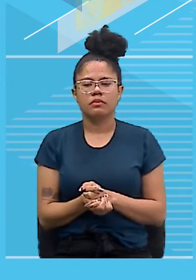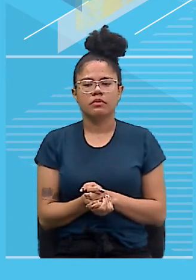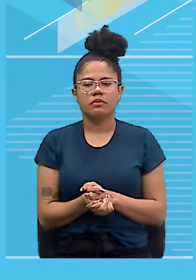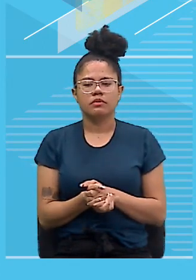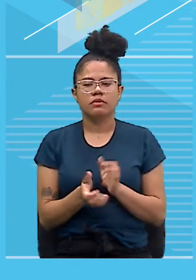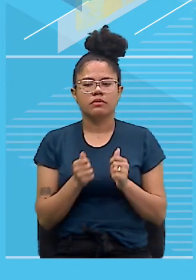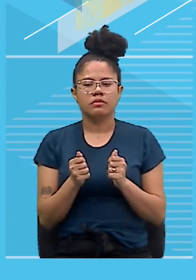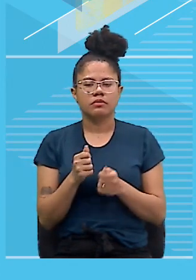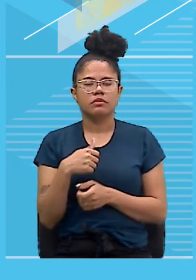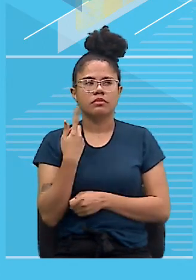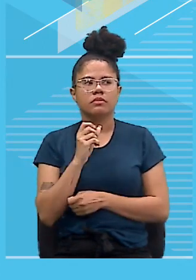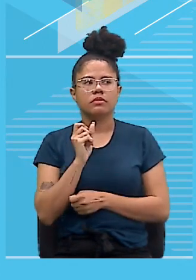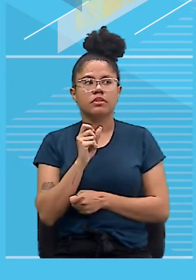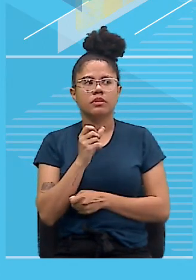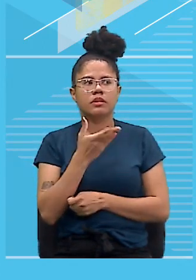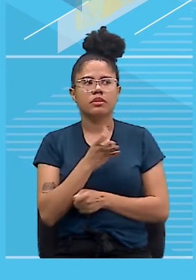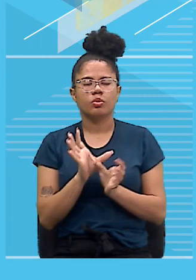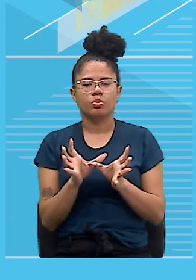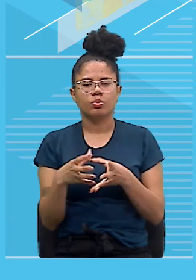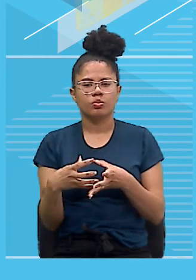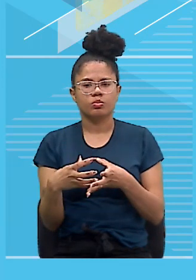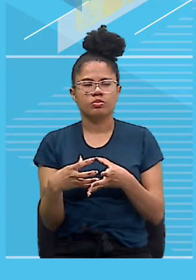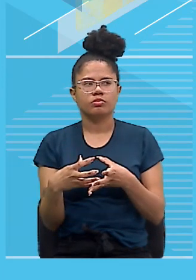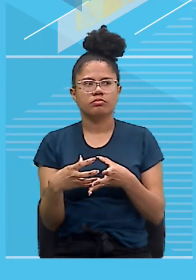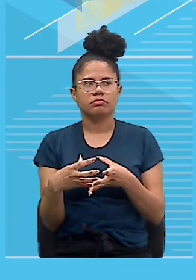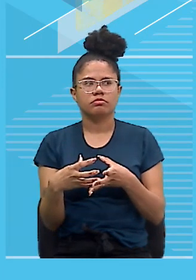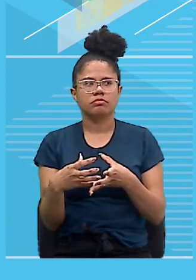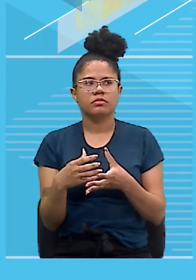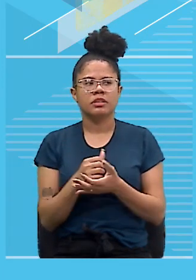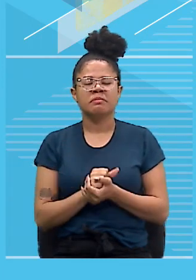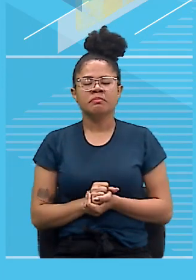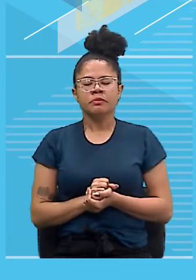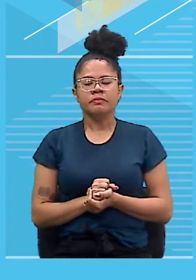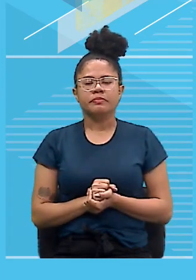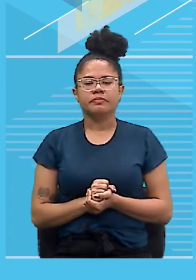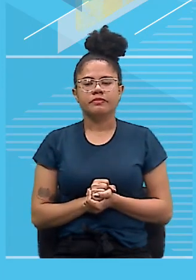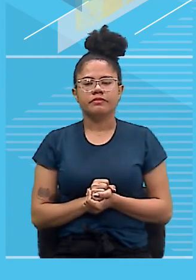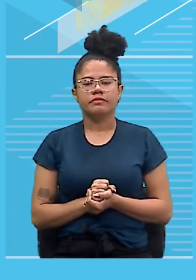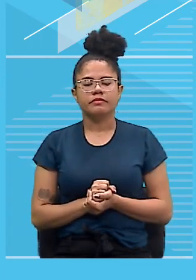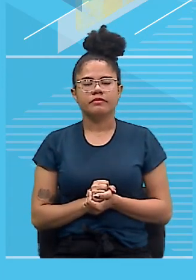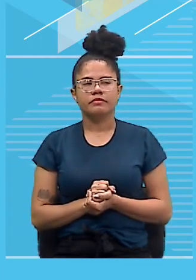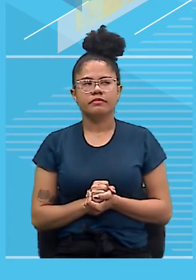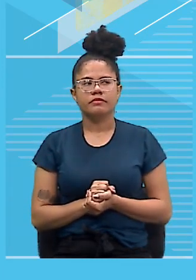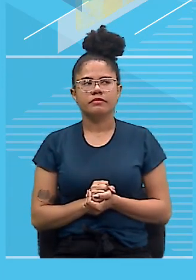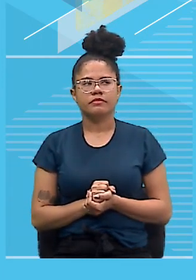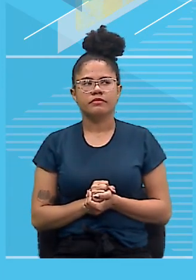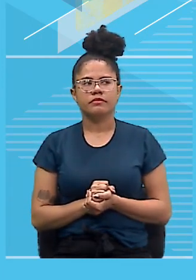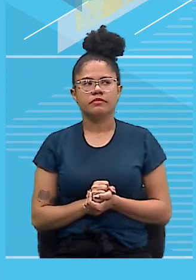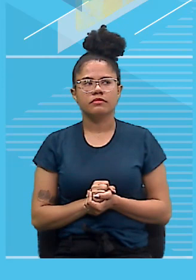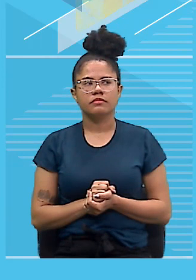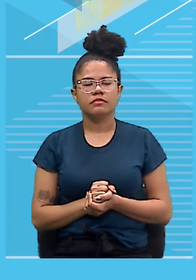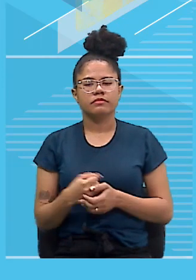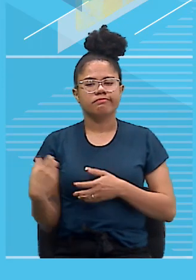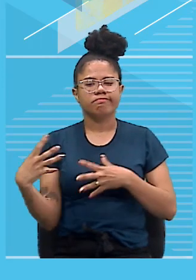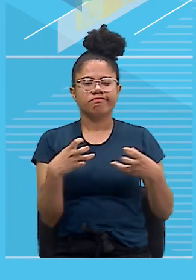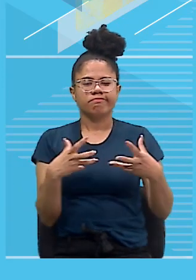comandada por grupos Rebeldes Vixe Maria Professor Adivinha quem é